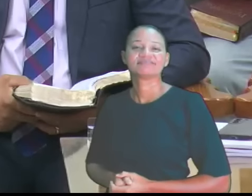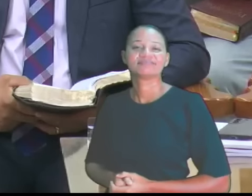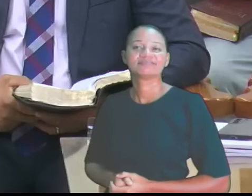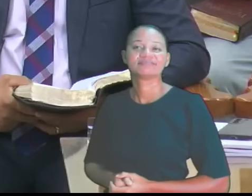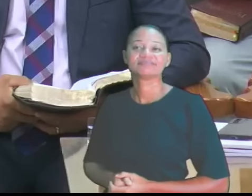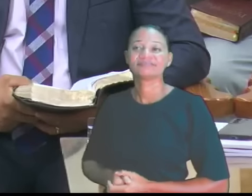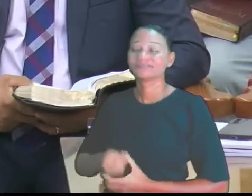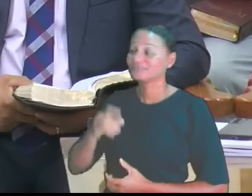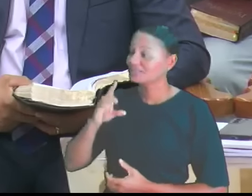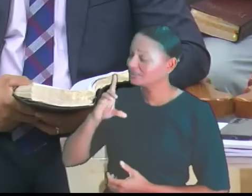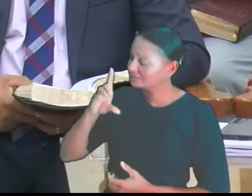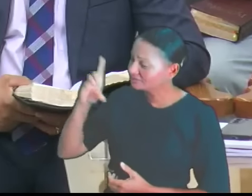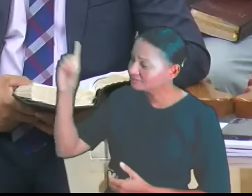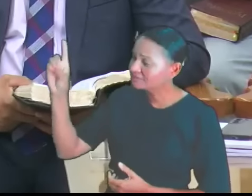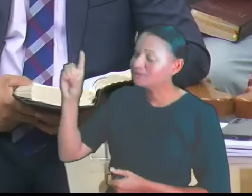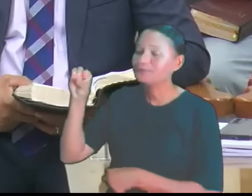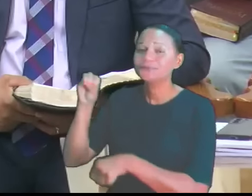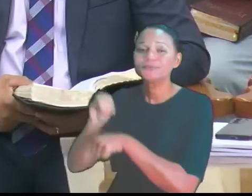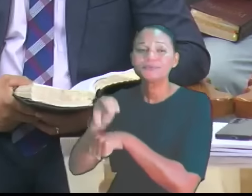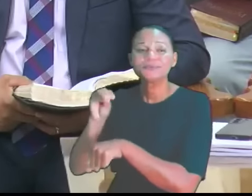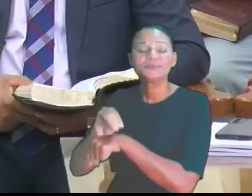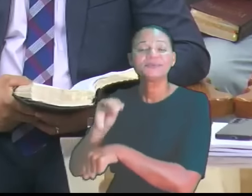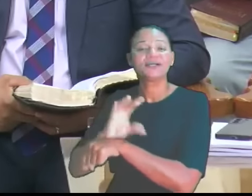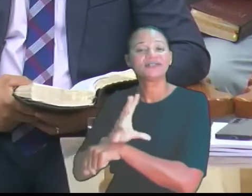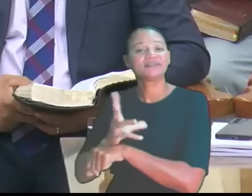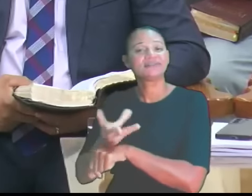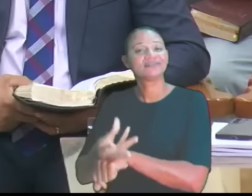É Deus que cuida da igreja.